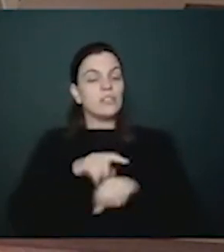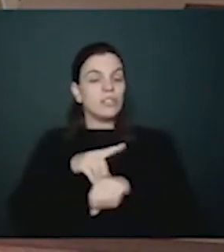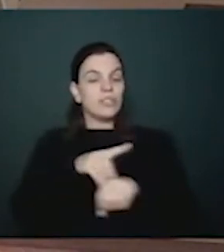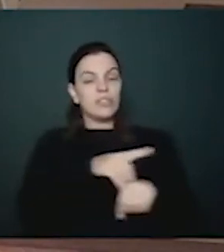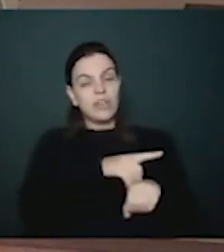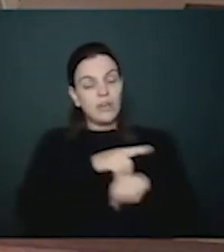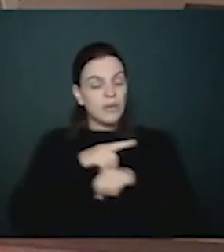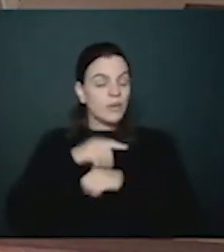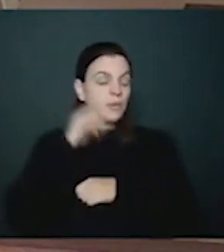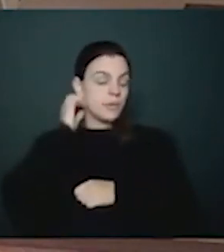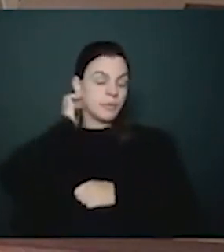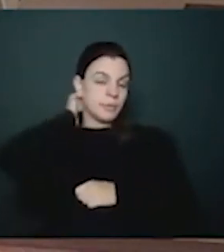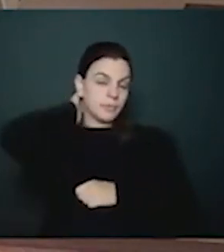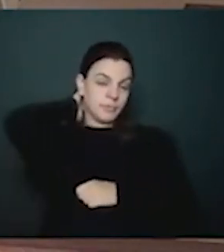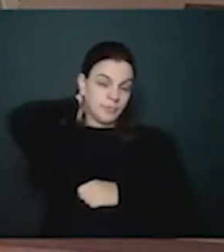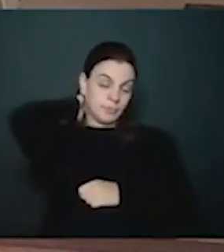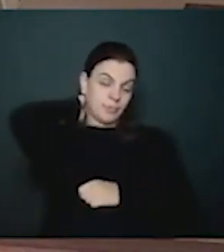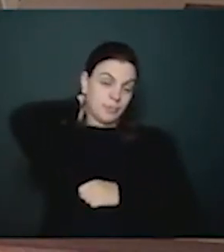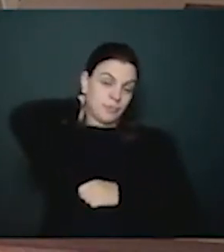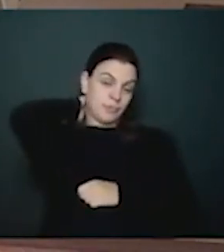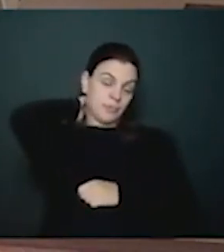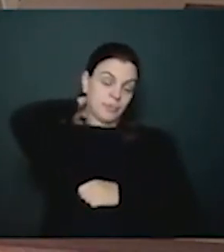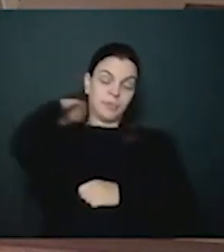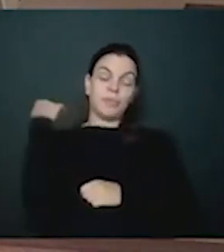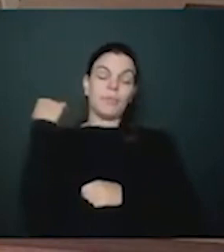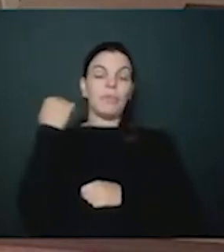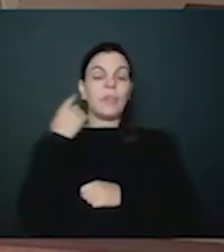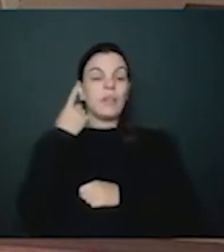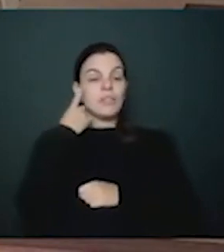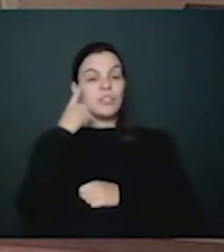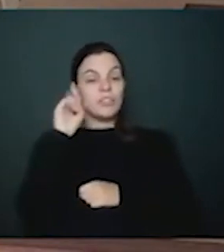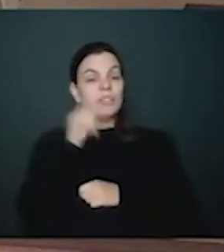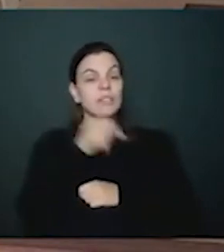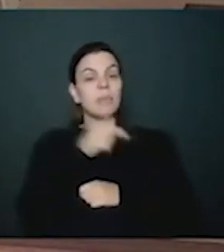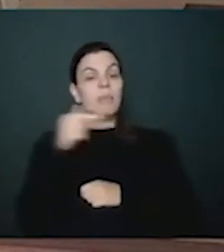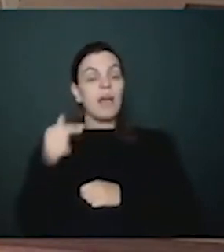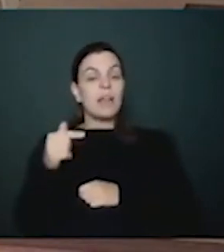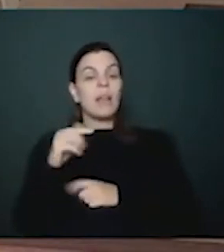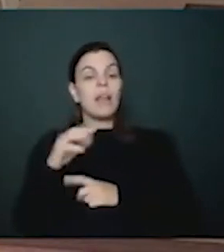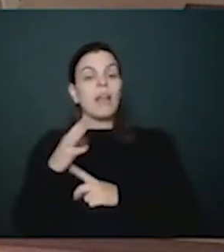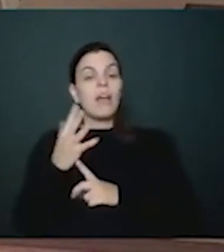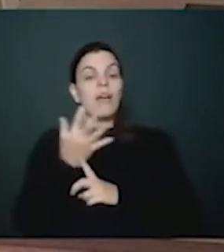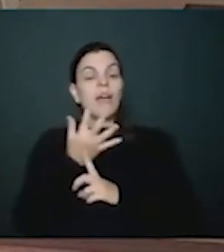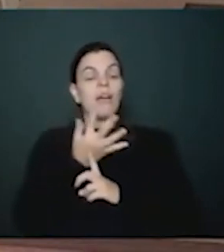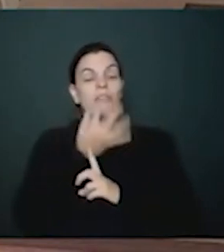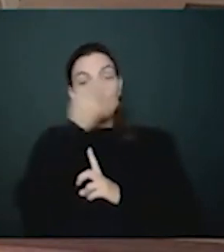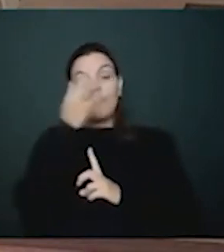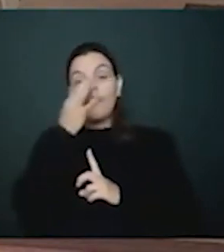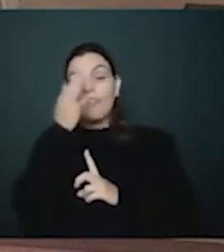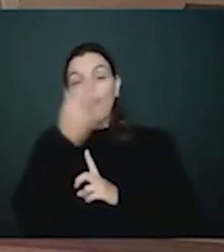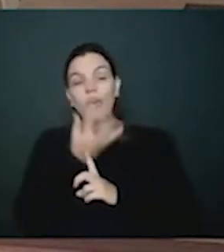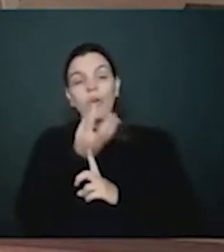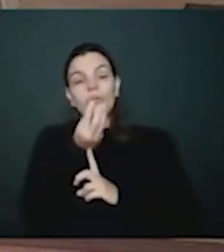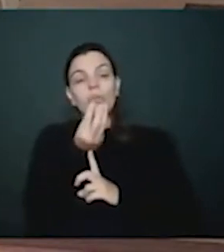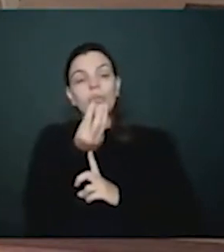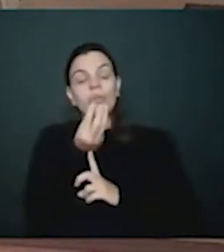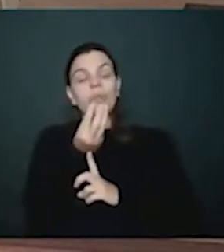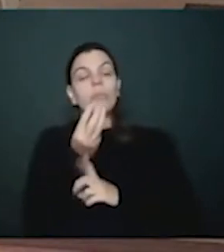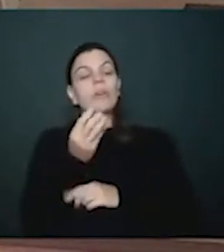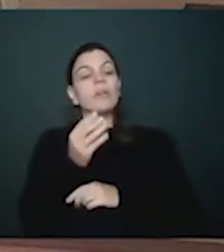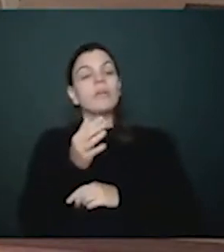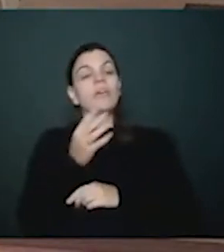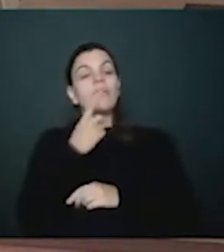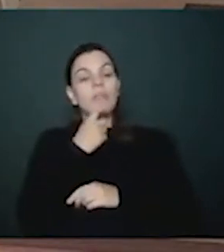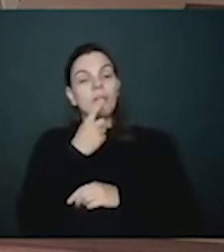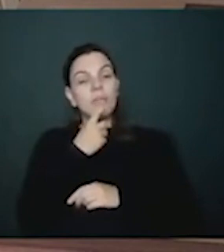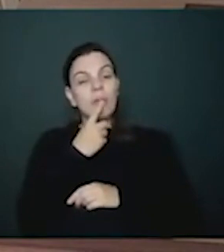também da Semana da Tulipa Vermelha. Enfim, senhor presidente, essa lei vai ser incorporada